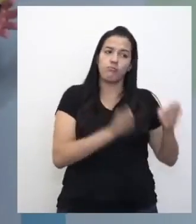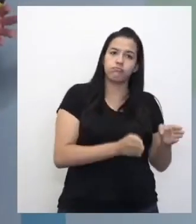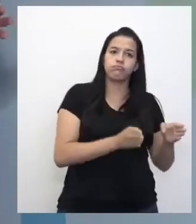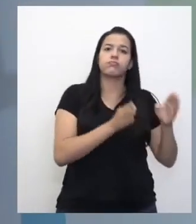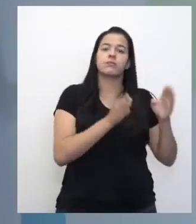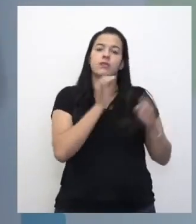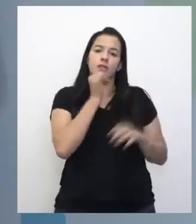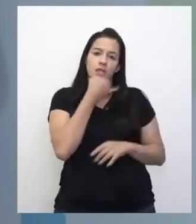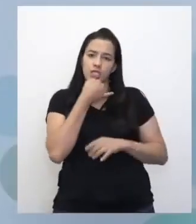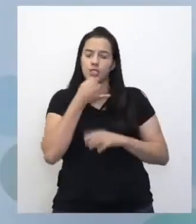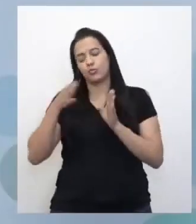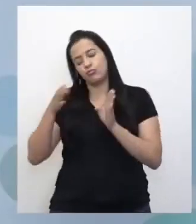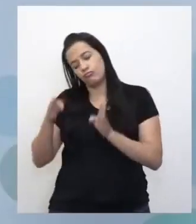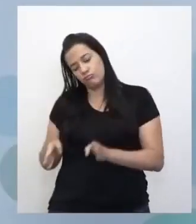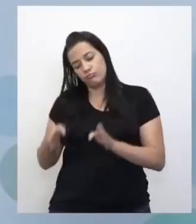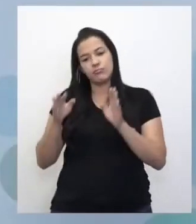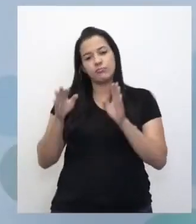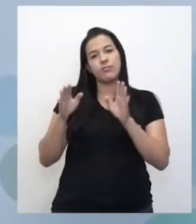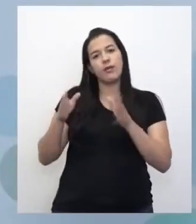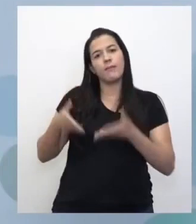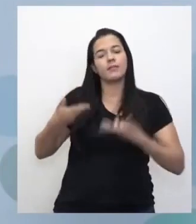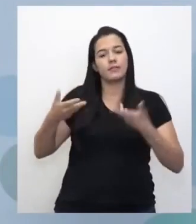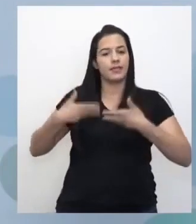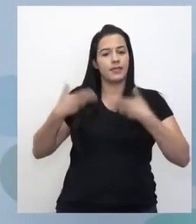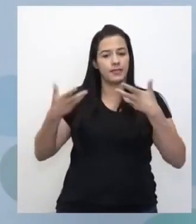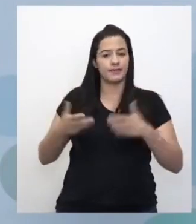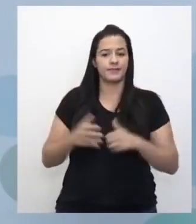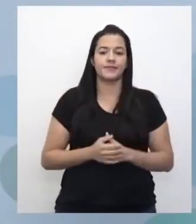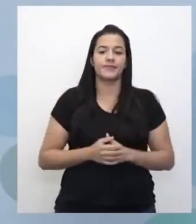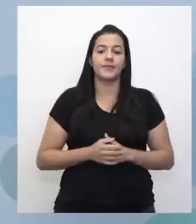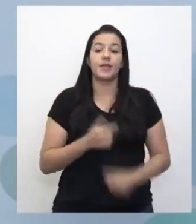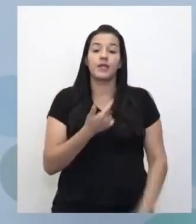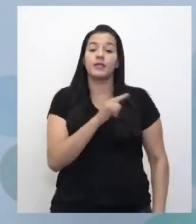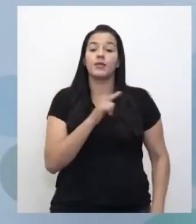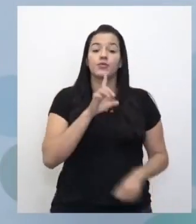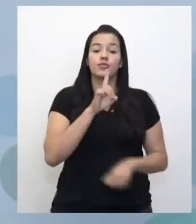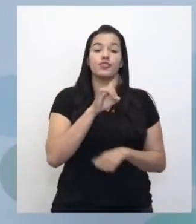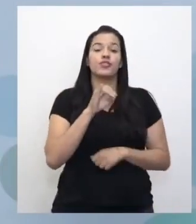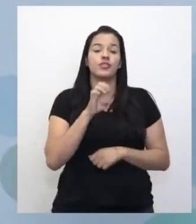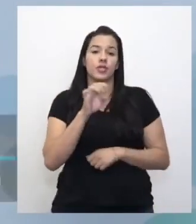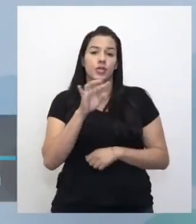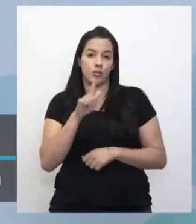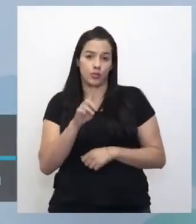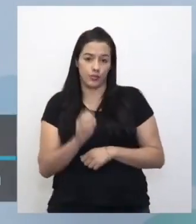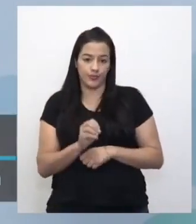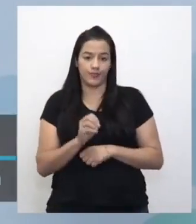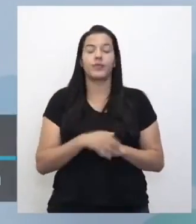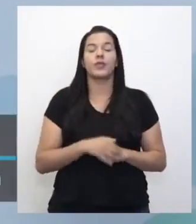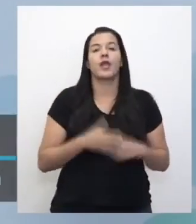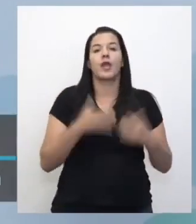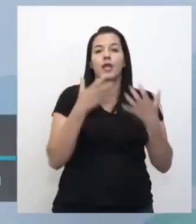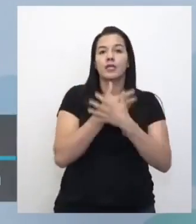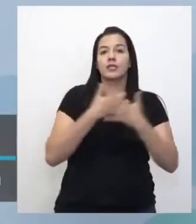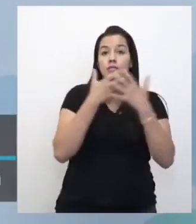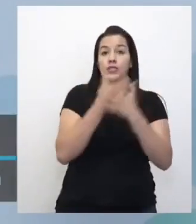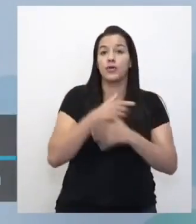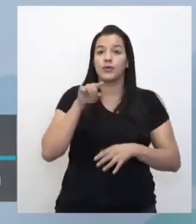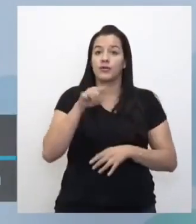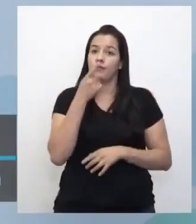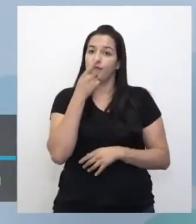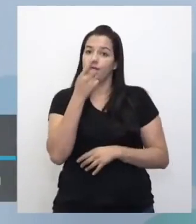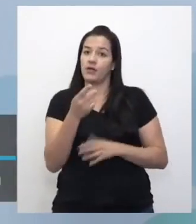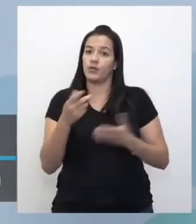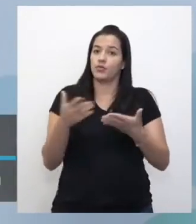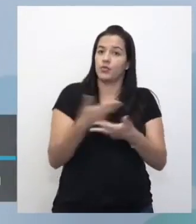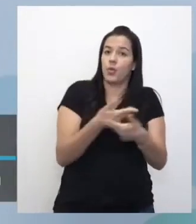mais alegre, né? Aí posso ler a resposta do Claro, Diego, que vai bater com o que você vai explicar favor. agora? O Diego, ele fala assim, a Canção do Exílio trata de elementos